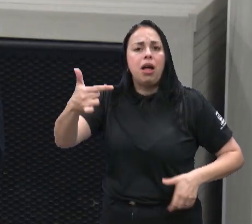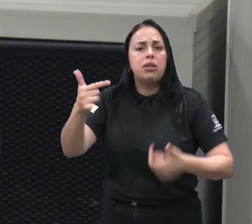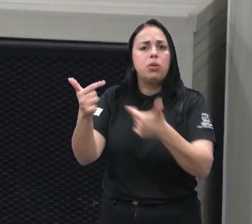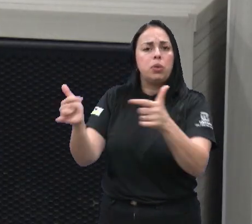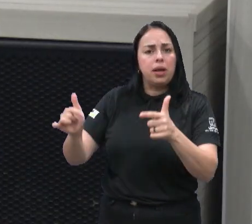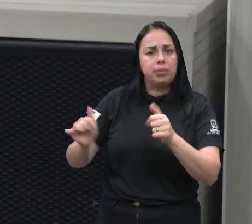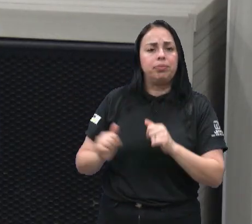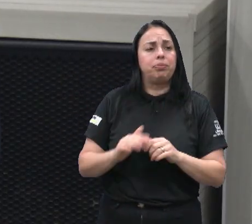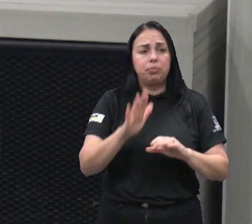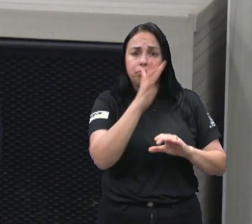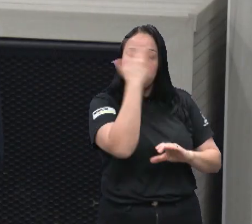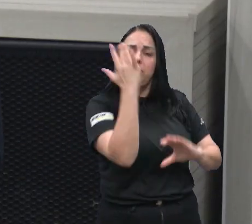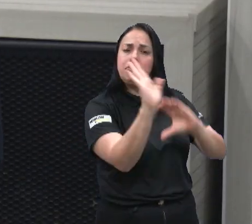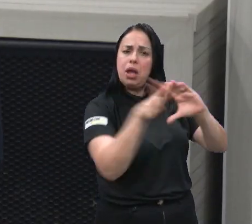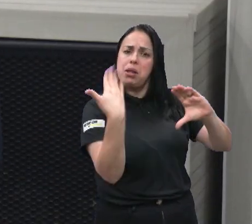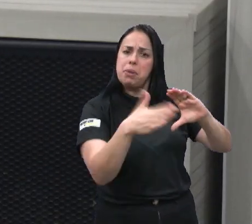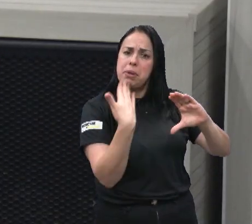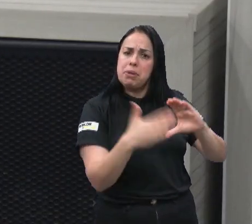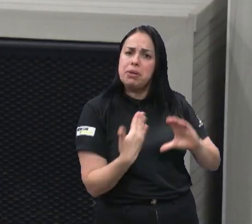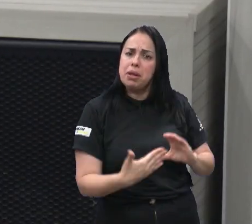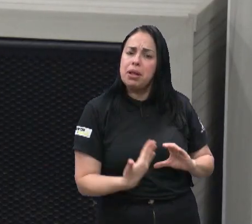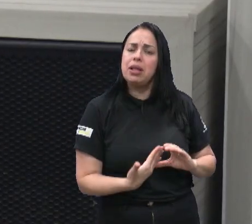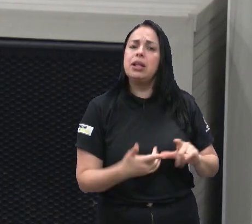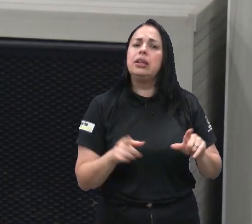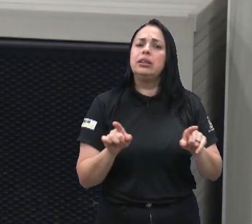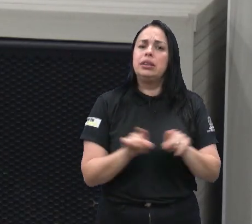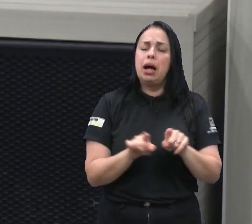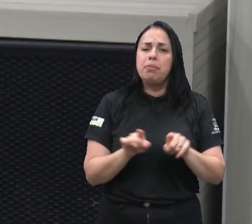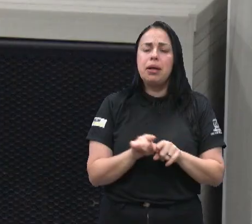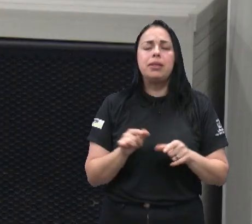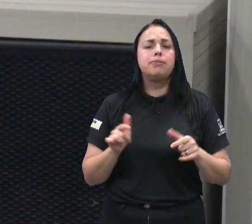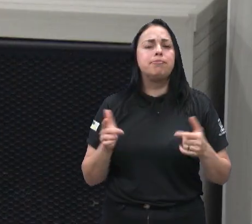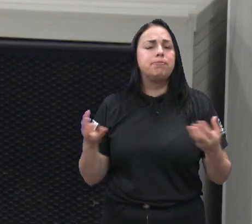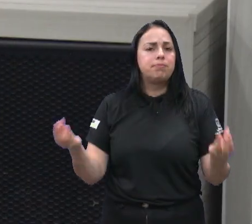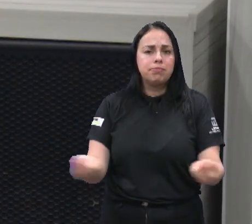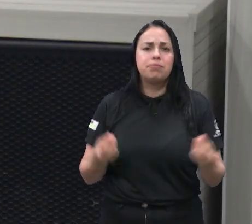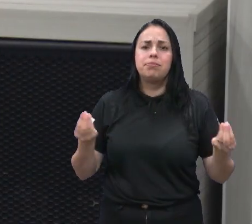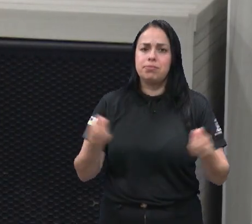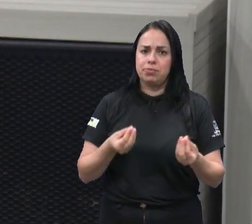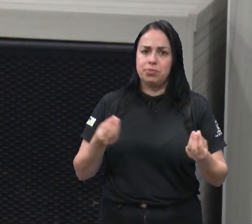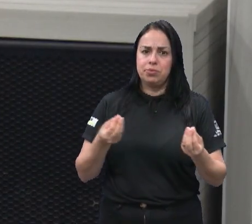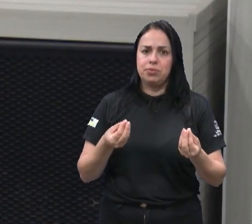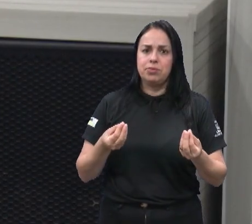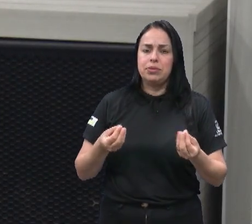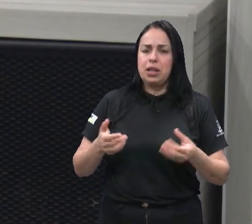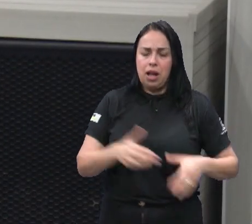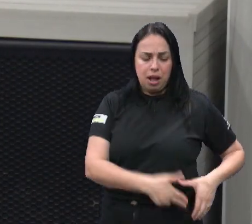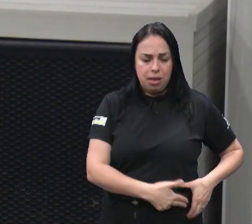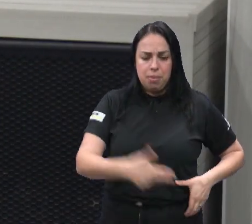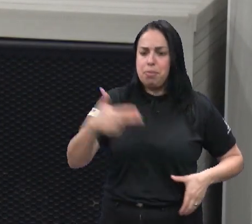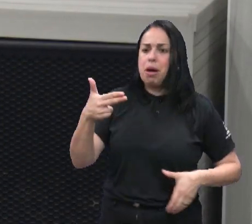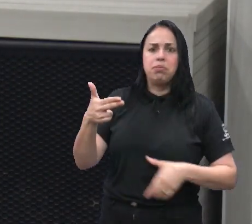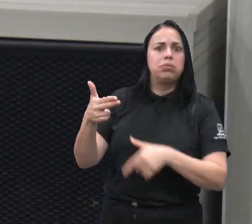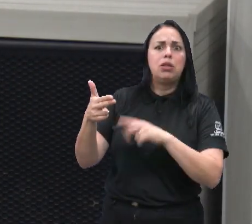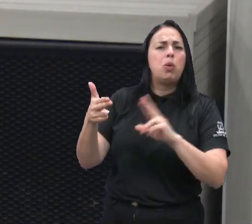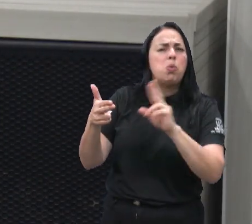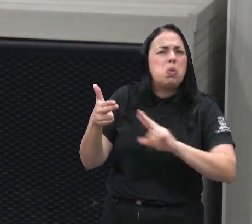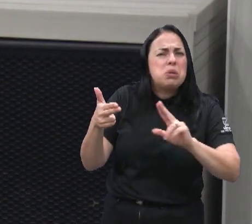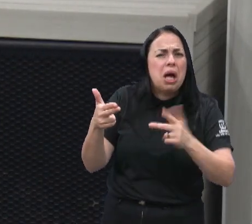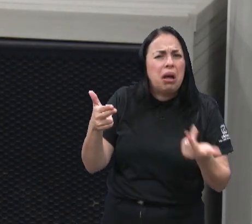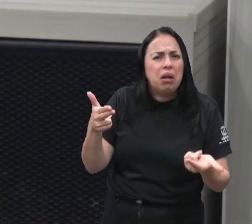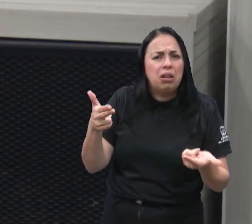chegando para nós. As Sparks também diz que não estão mais carregando, não estão mais utilizando. Então, tem